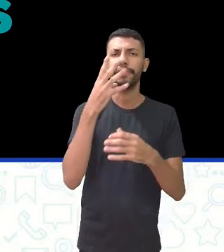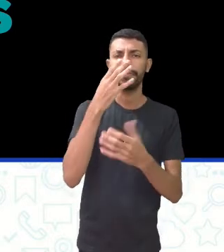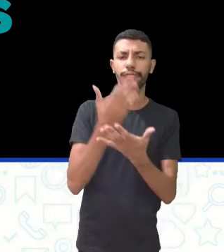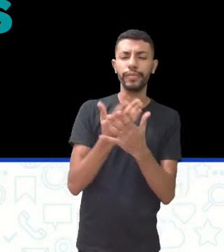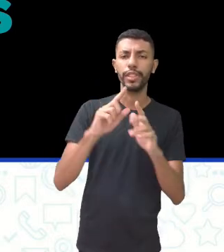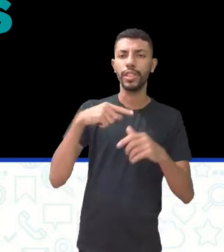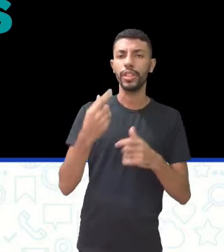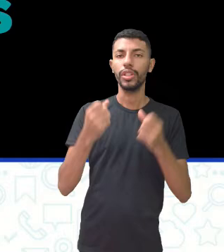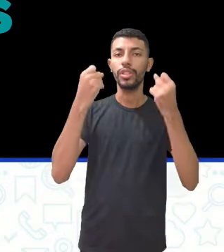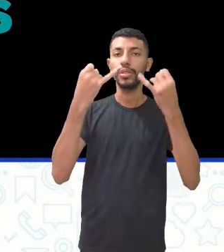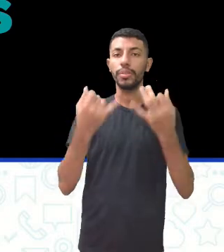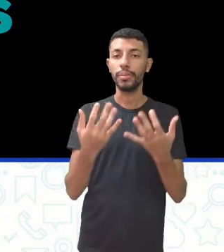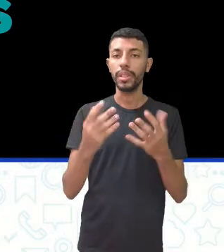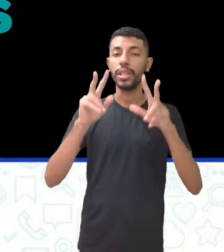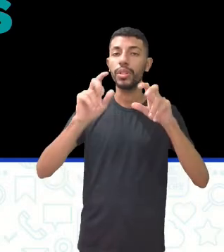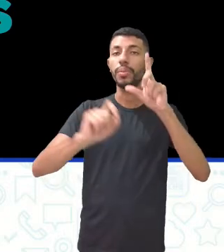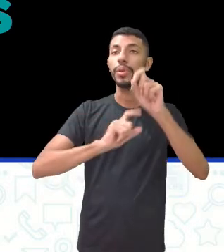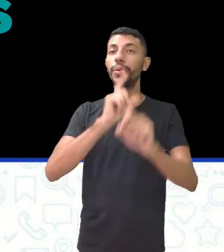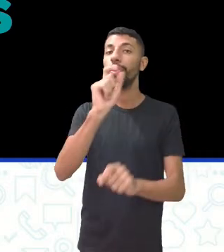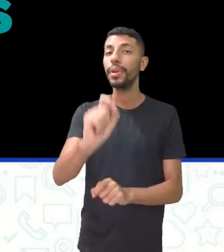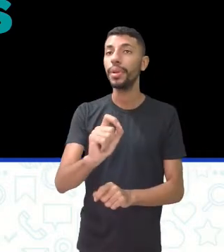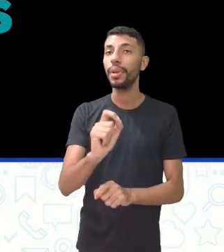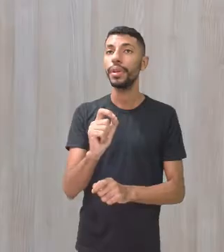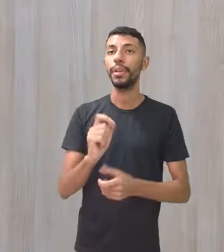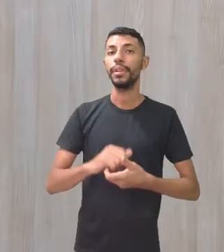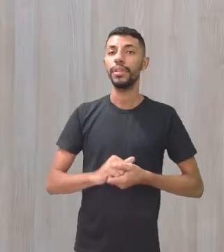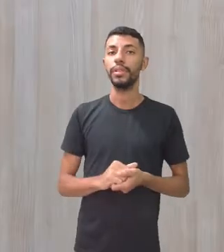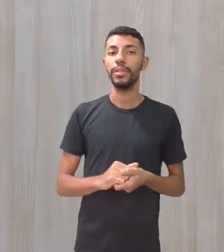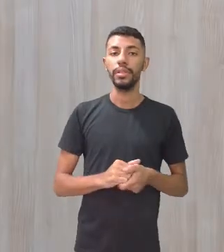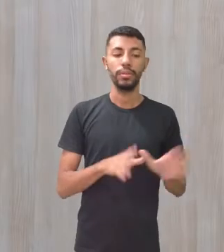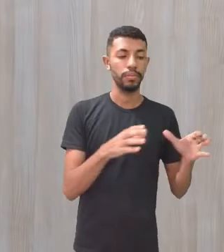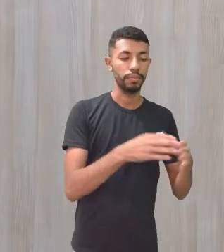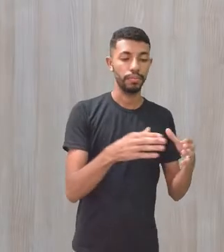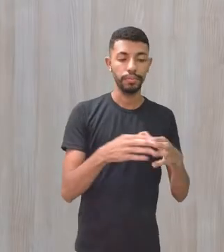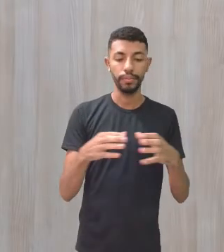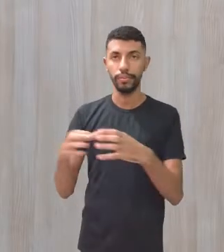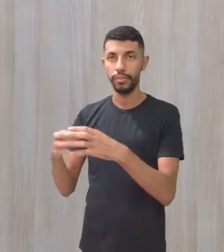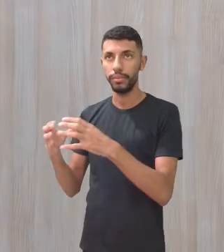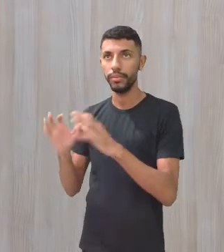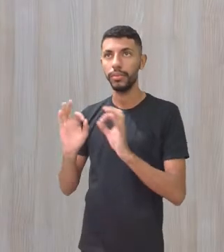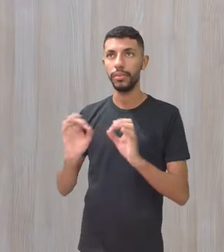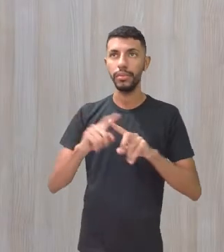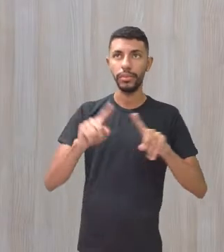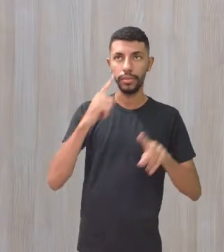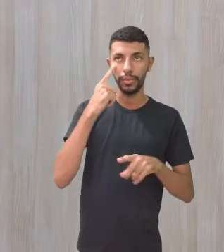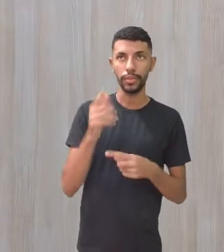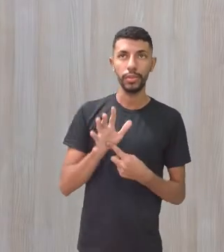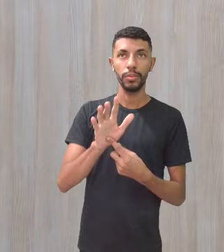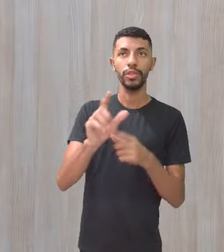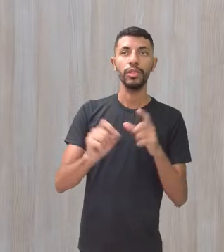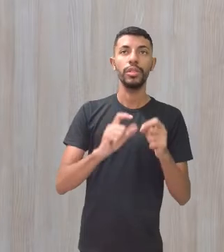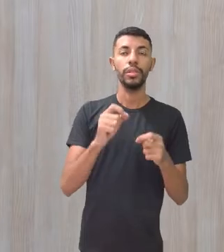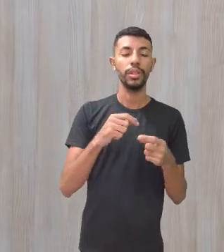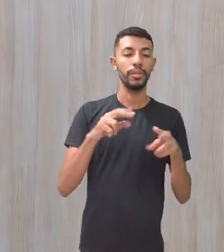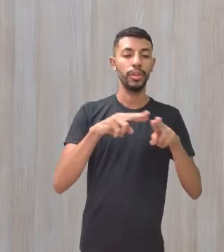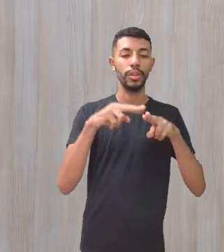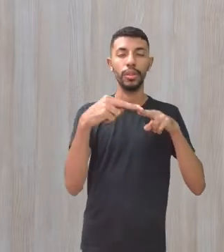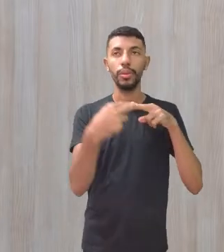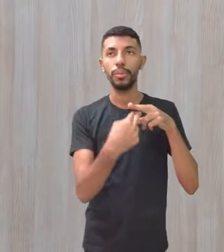onde a gente fala especificamente sobre essas classificações. Mas aí, ó, trazendo as modalidades